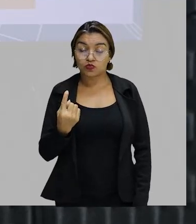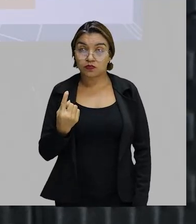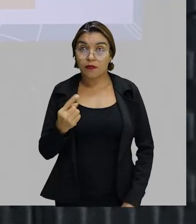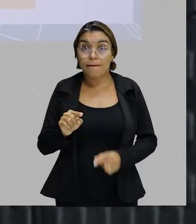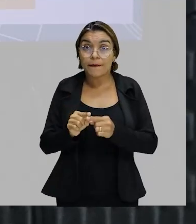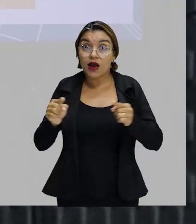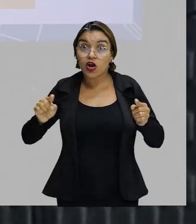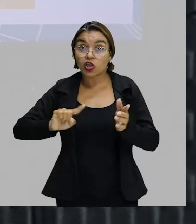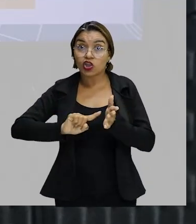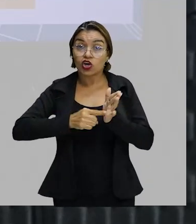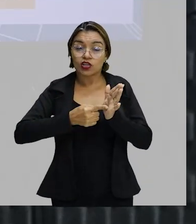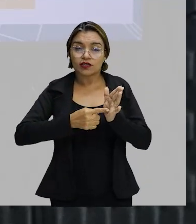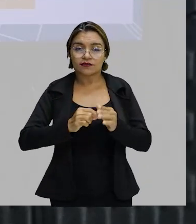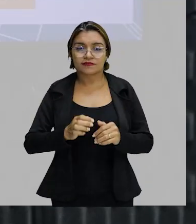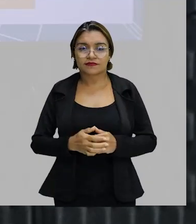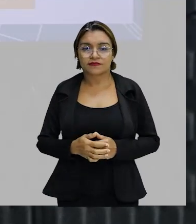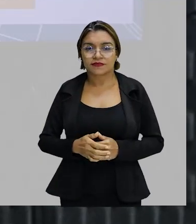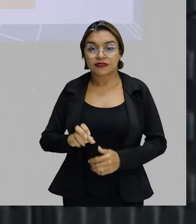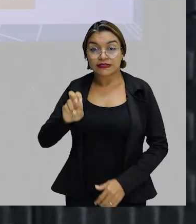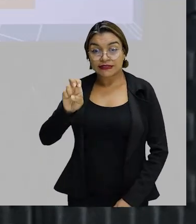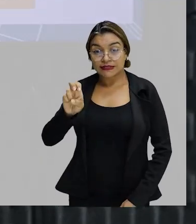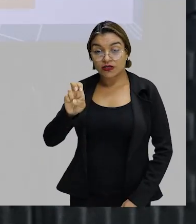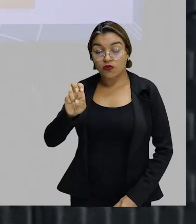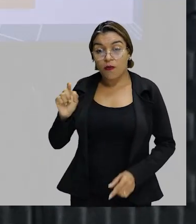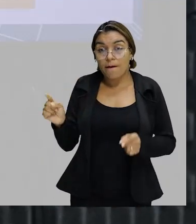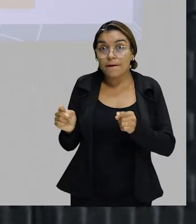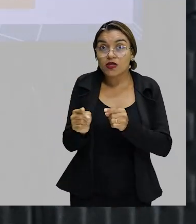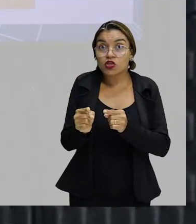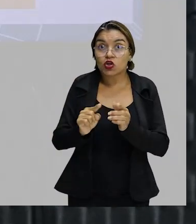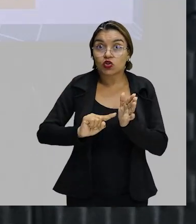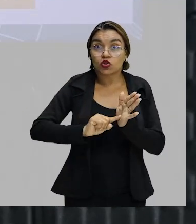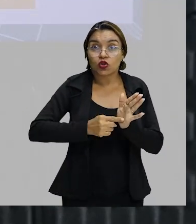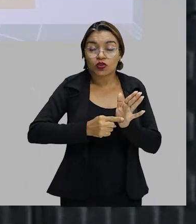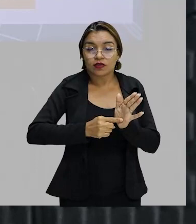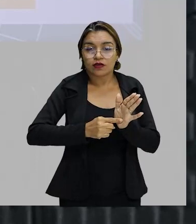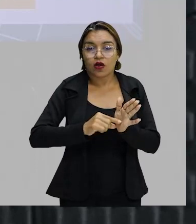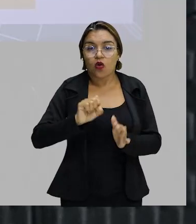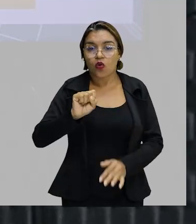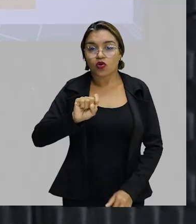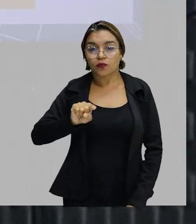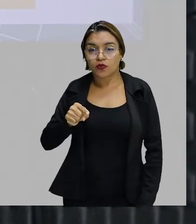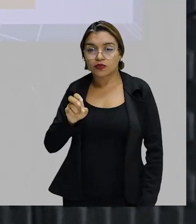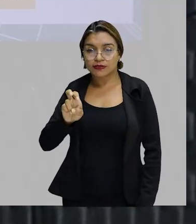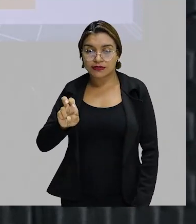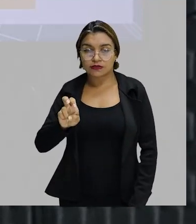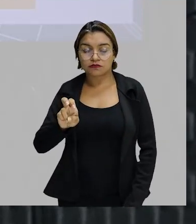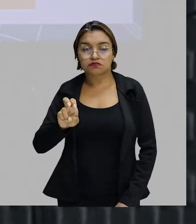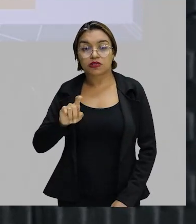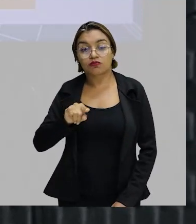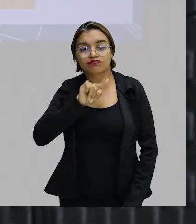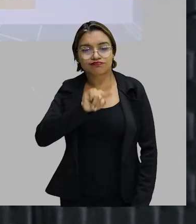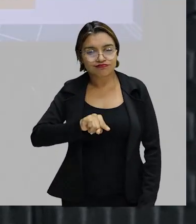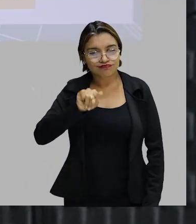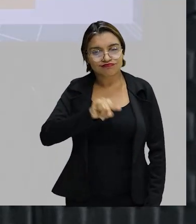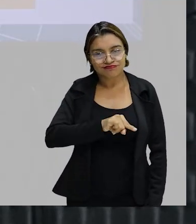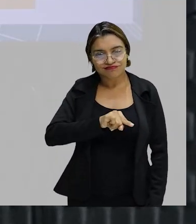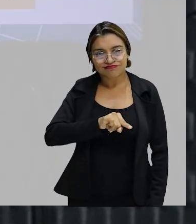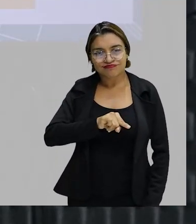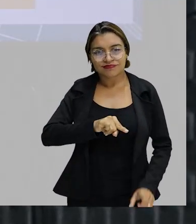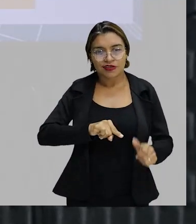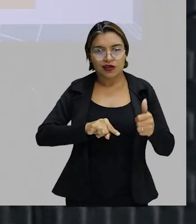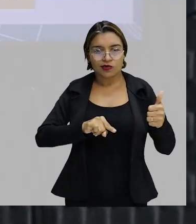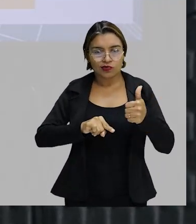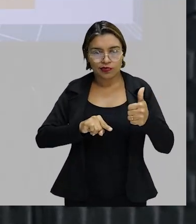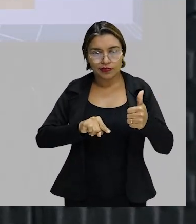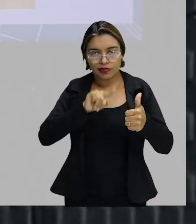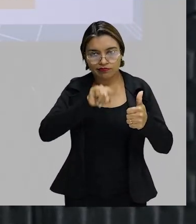foi o número C deu a a menor 8.5 então aqui o que que acontece elimina-se a nota